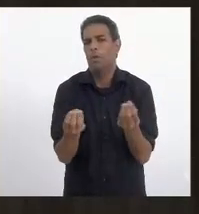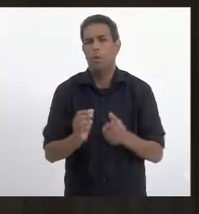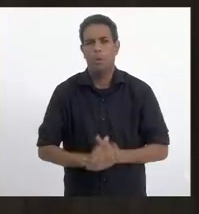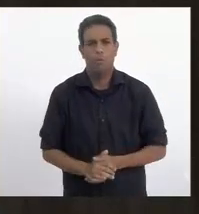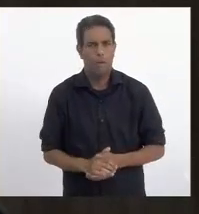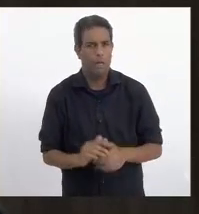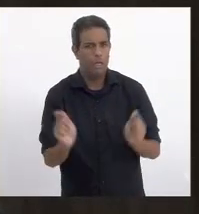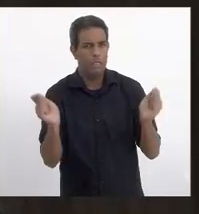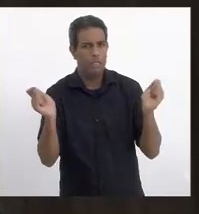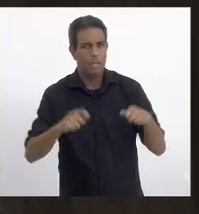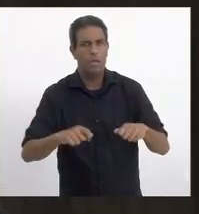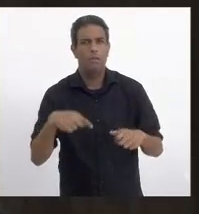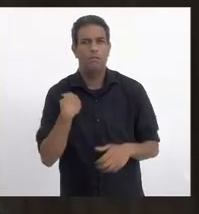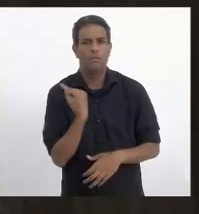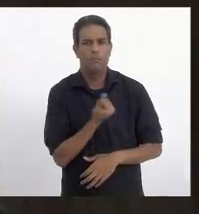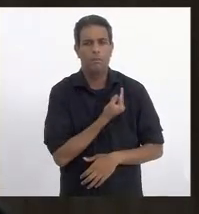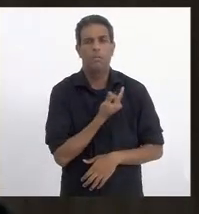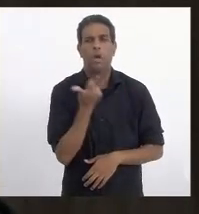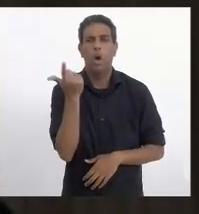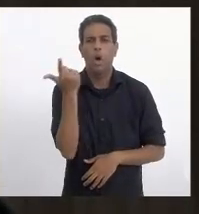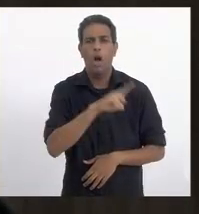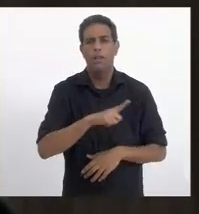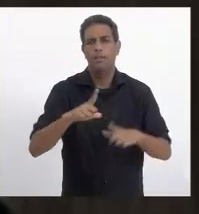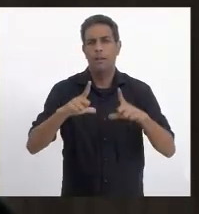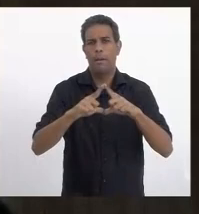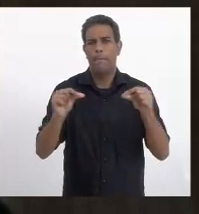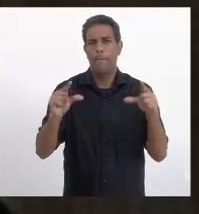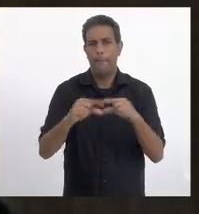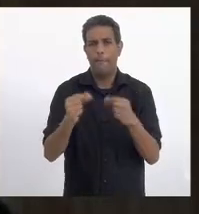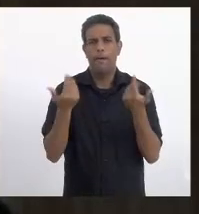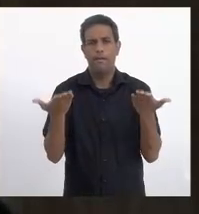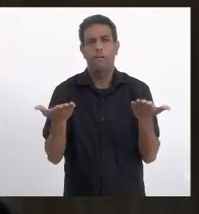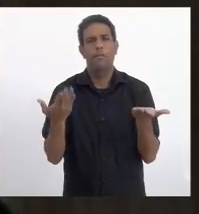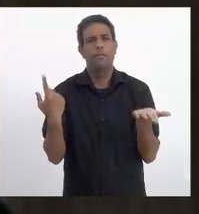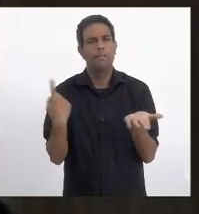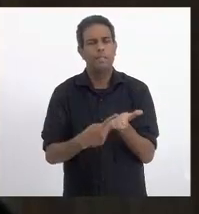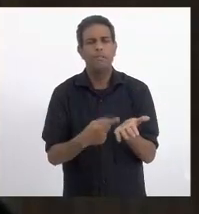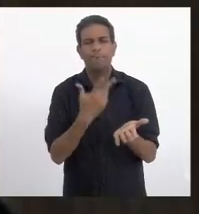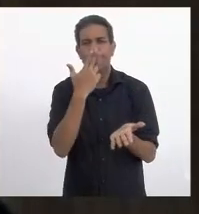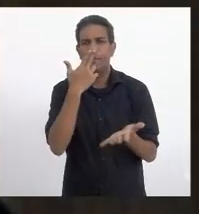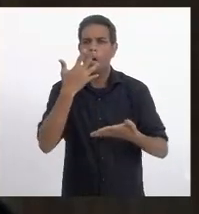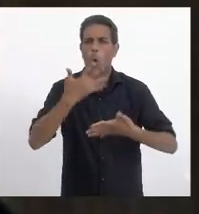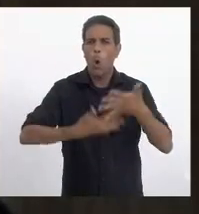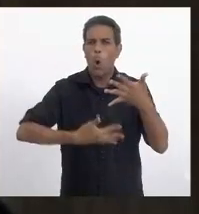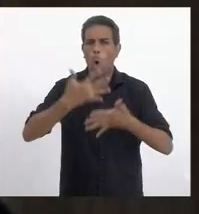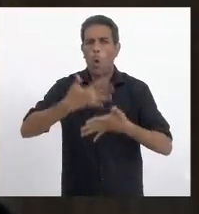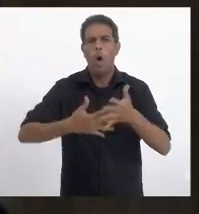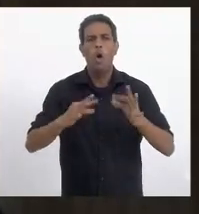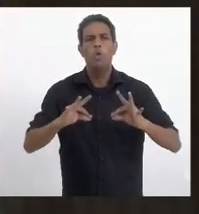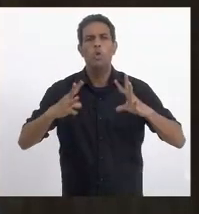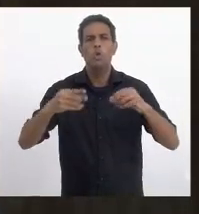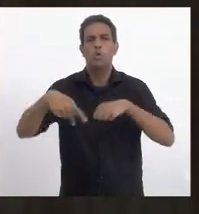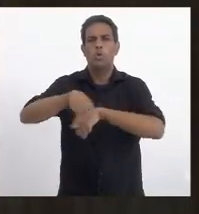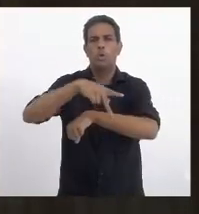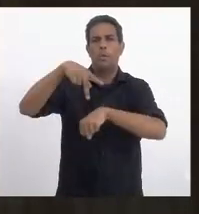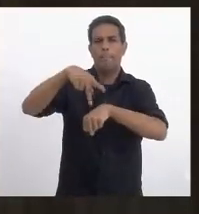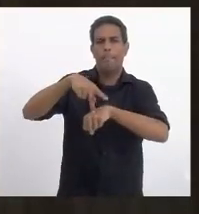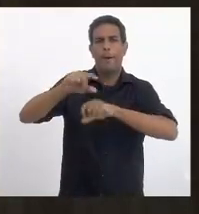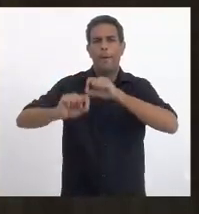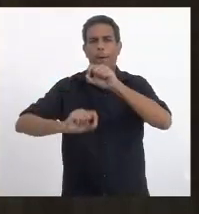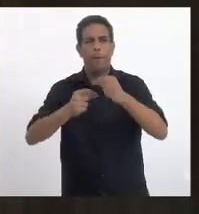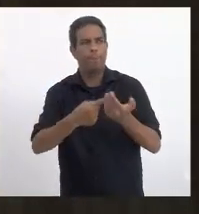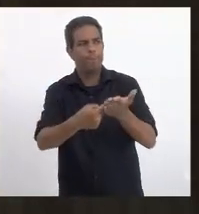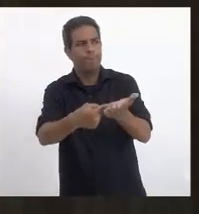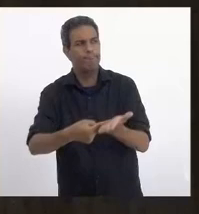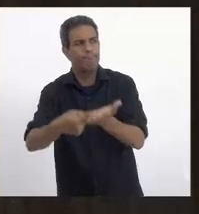elaborou o pacote que nasceu em Brasília e que trouxe essa confusão para o restante do país todo mundo tem